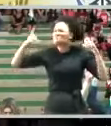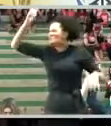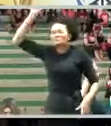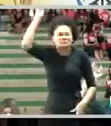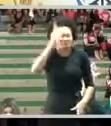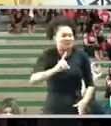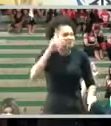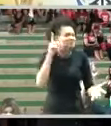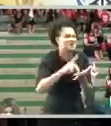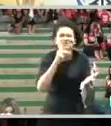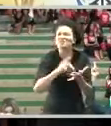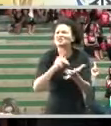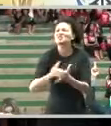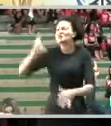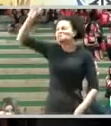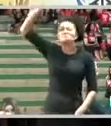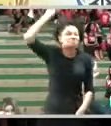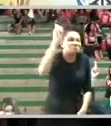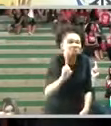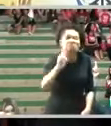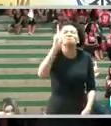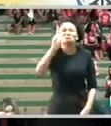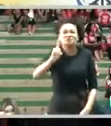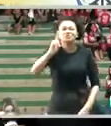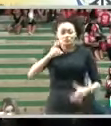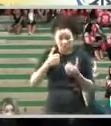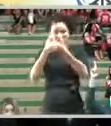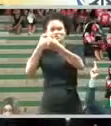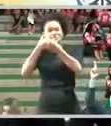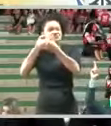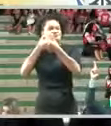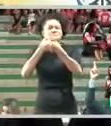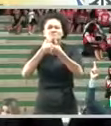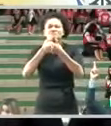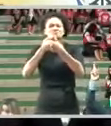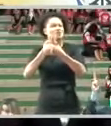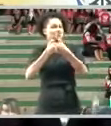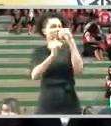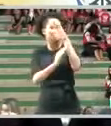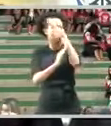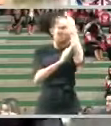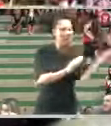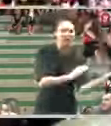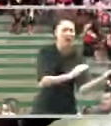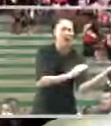Deus. Presença só é presença, arca só é arca quando Dagon cai.